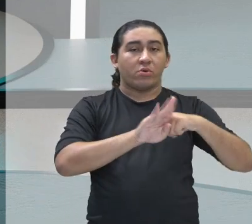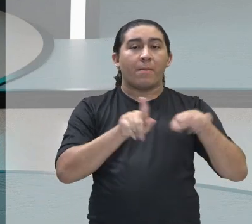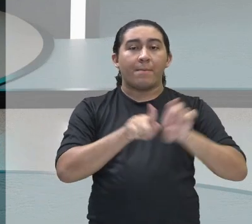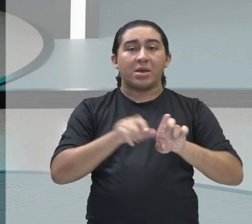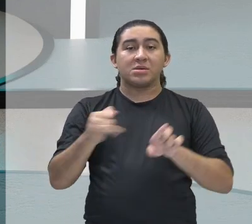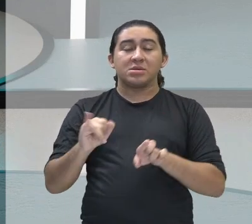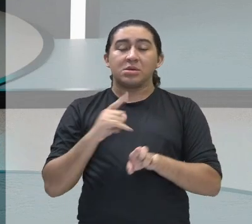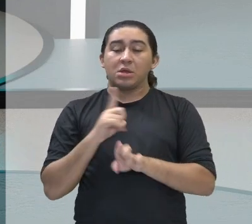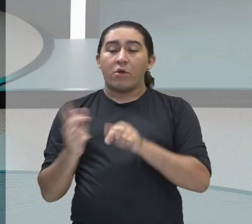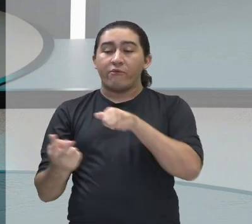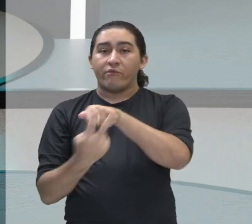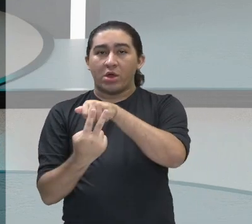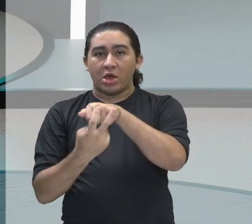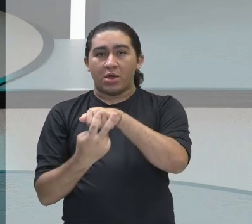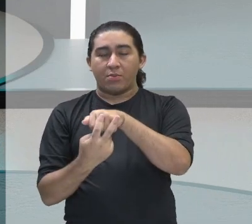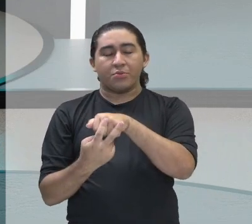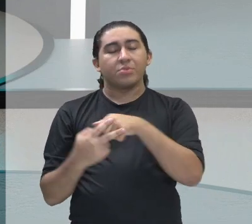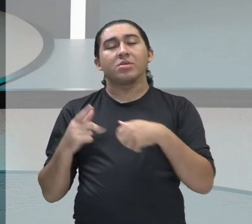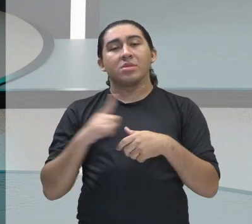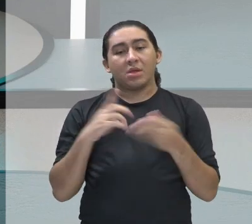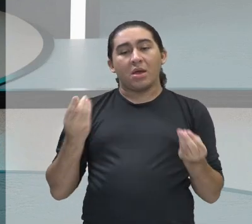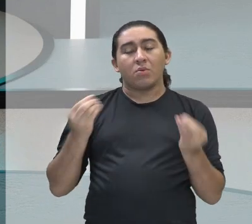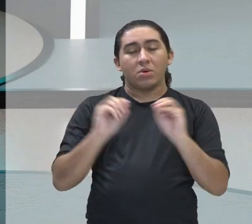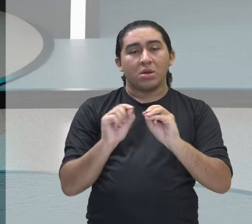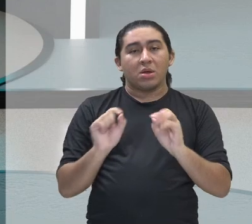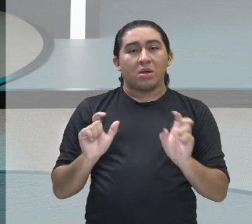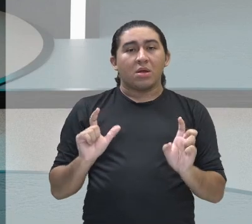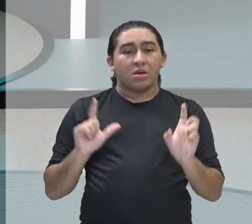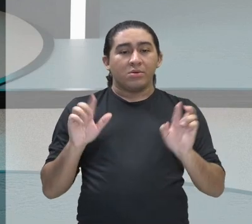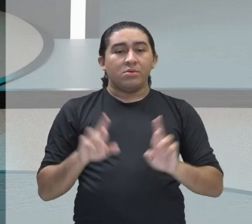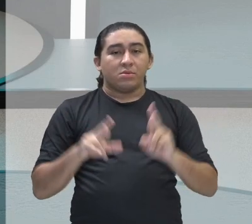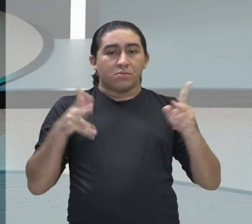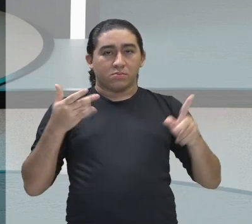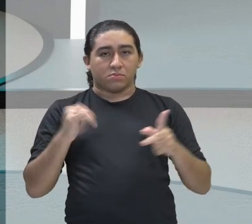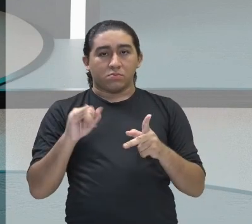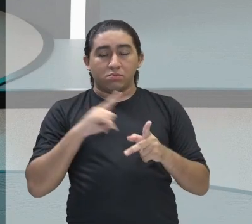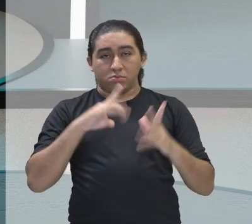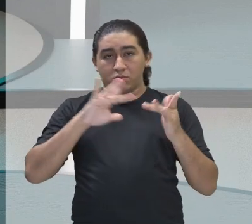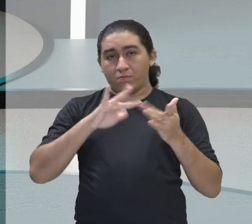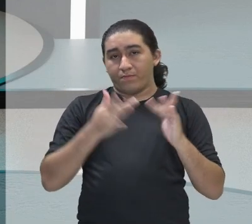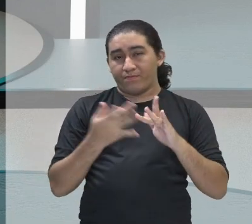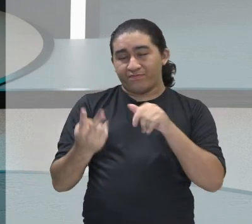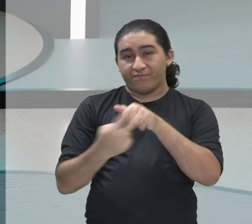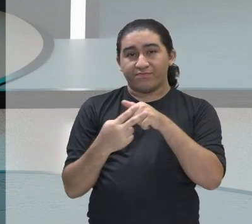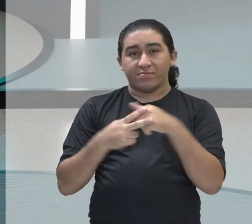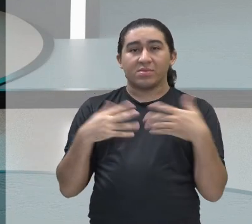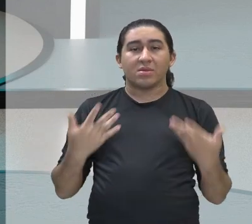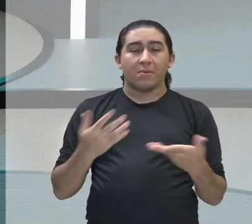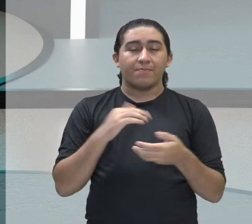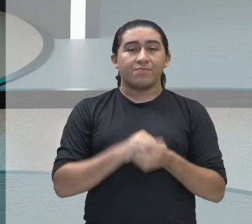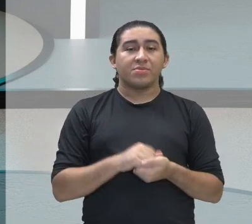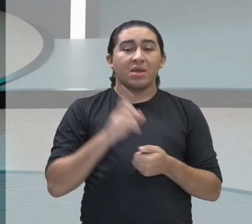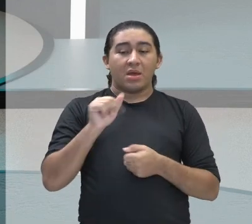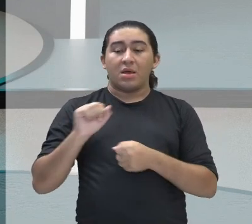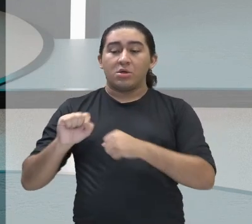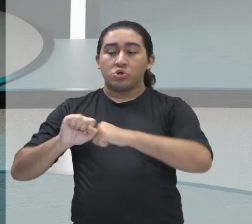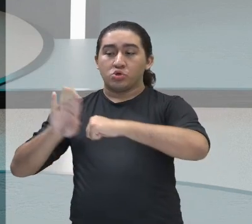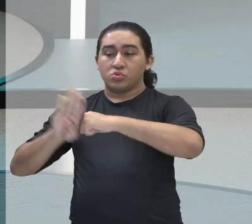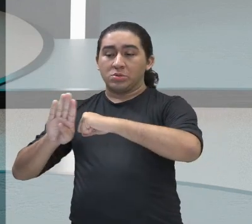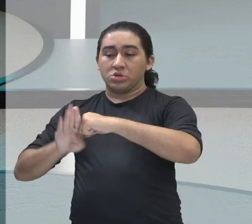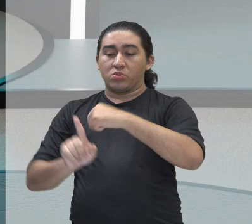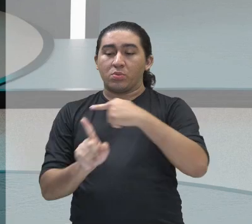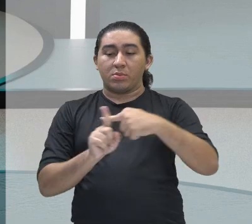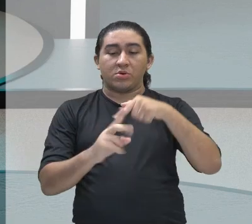verbo de ligação, né, ele aparece dentro de um contexto onde eu tenho um verbo de ligação, aí eu vou ter substantivo, verbo